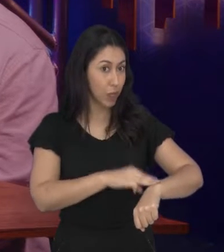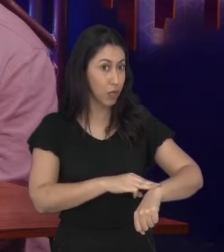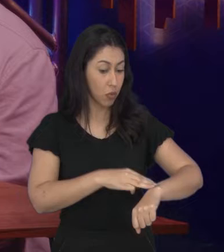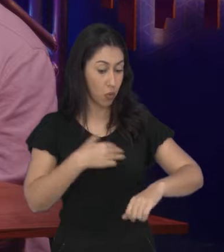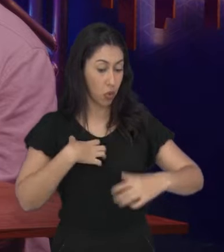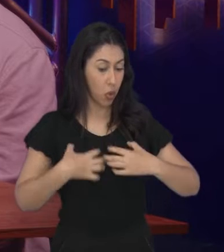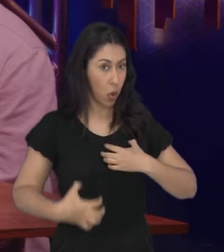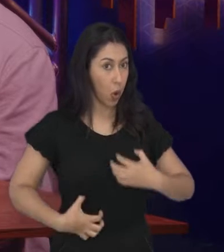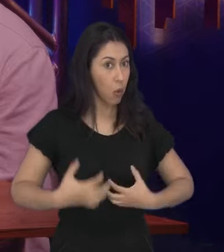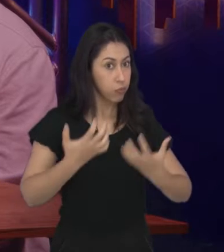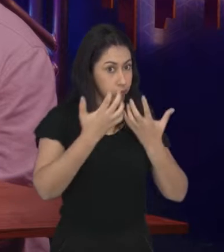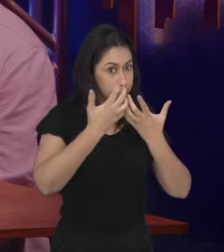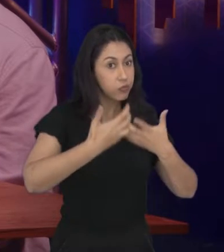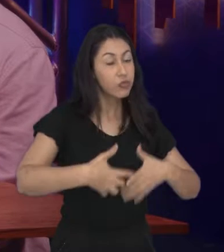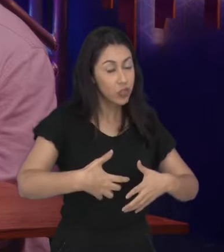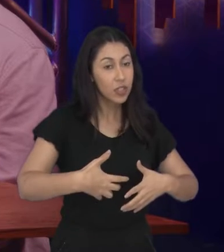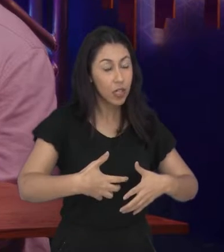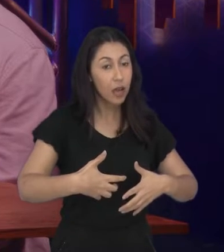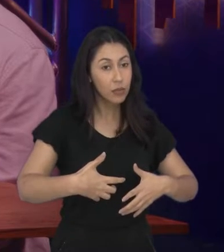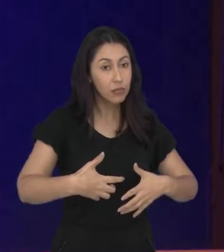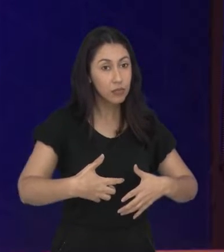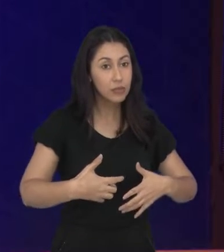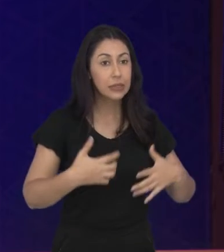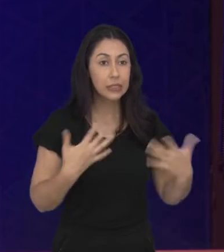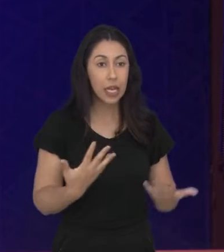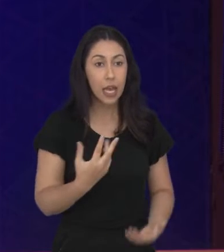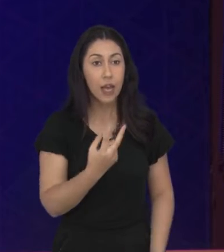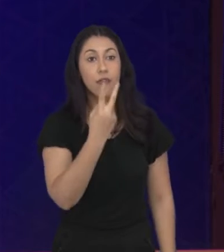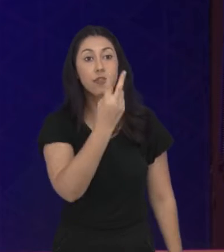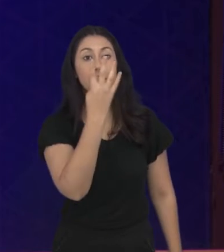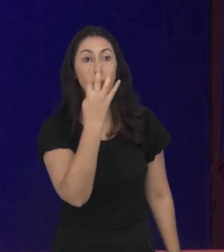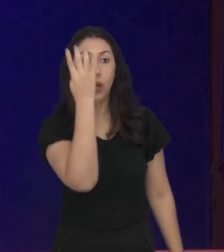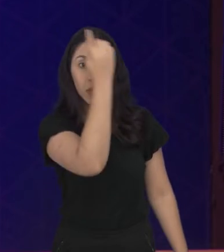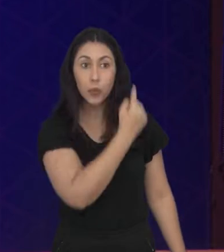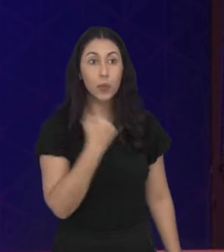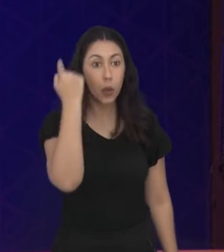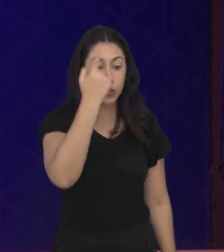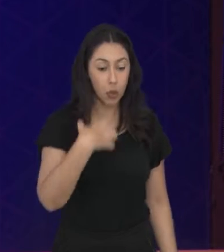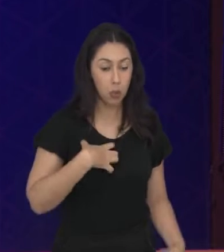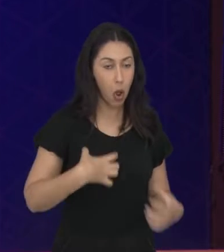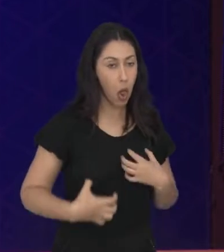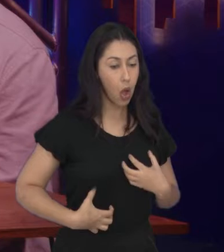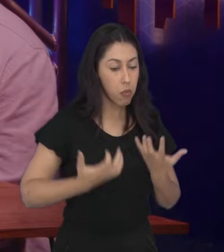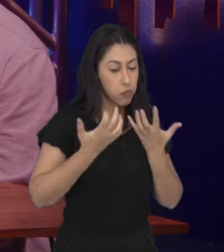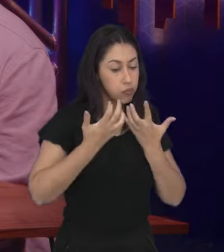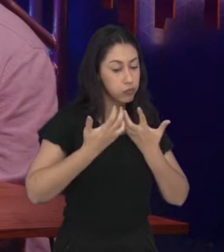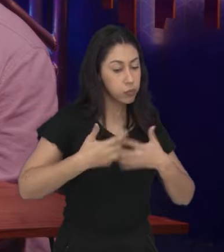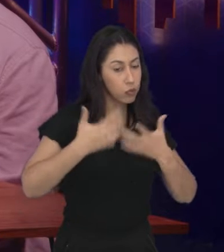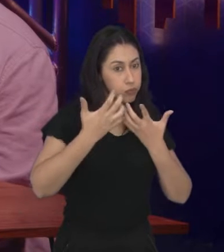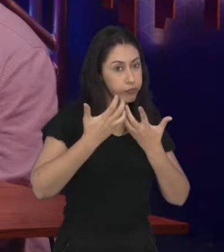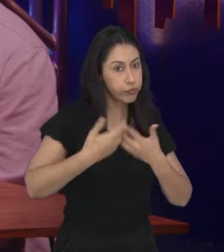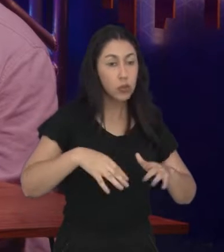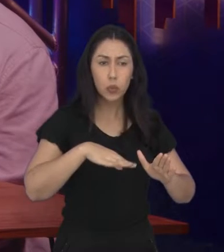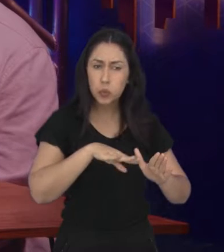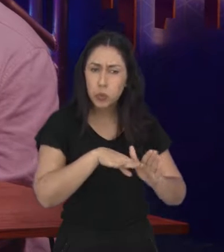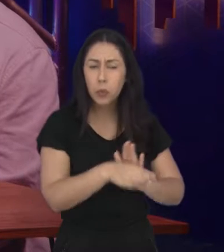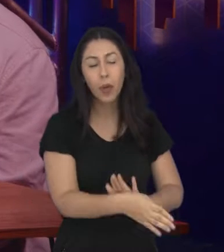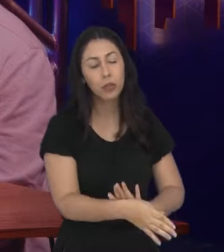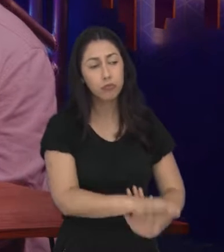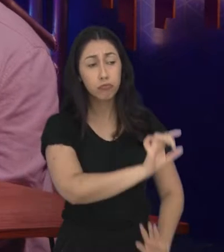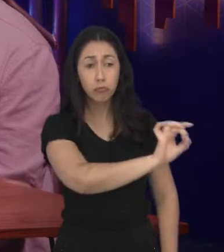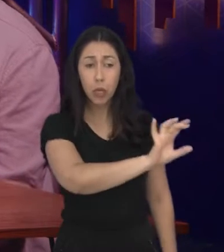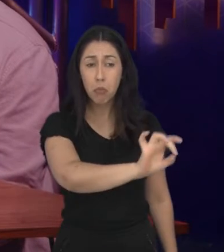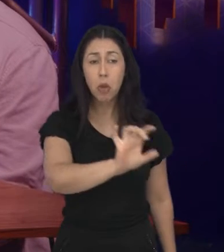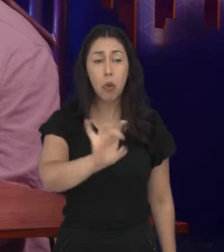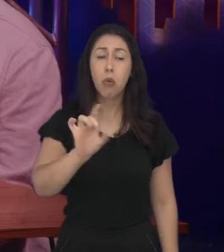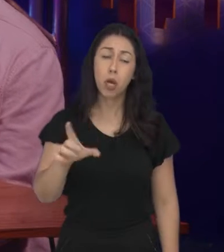de 24 horas, né, que a gente tem de regulação do nosso organismo, né, de regulação biológica. Então, todo mundo tem esse ciclo